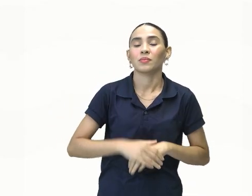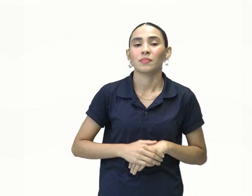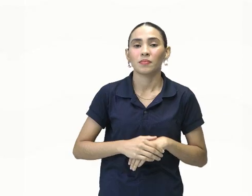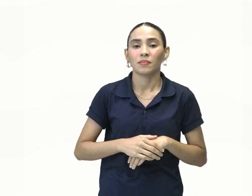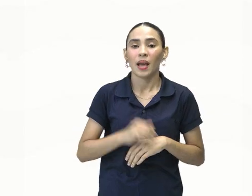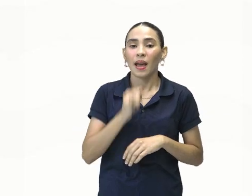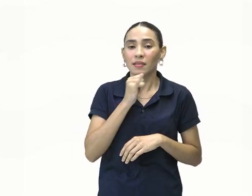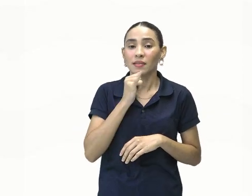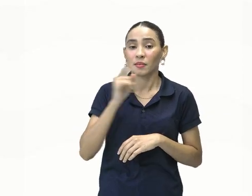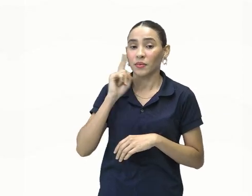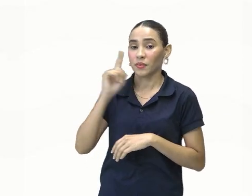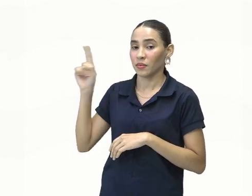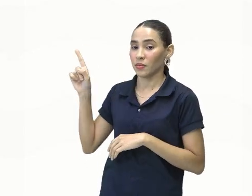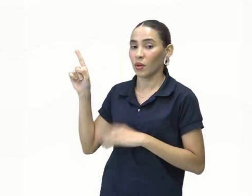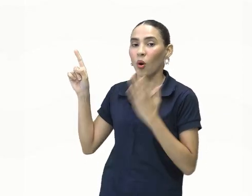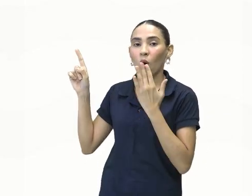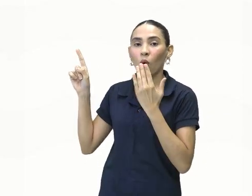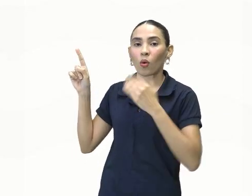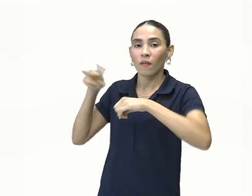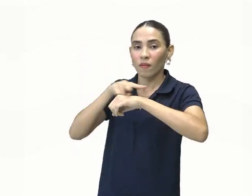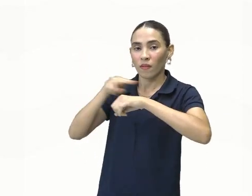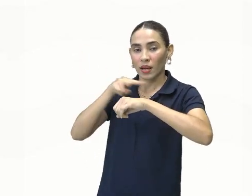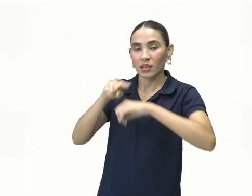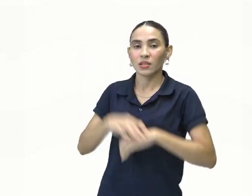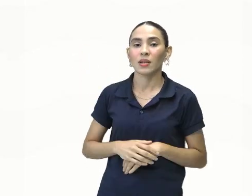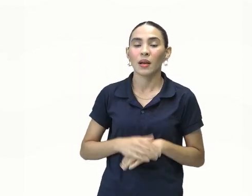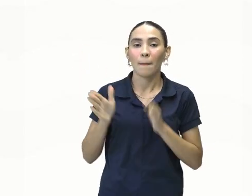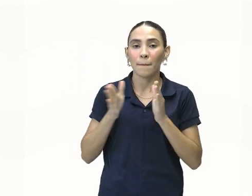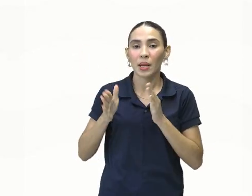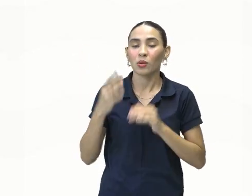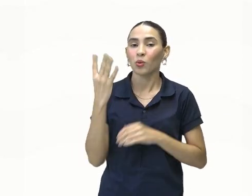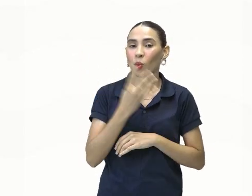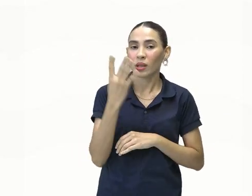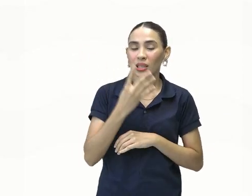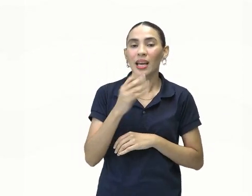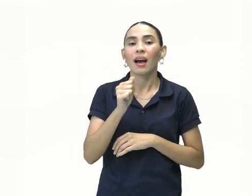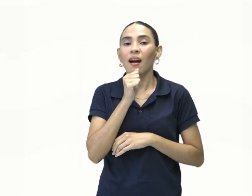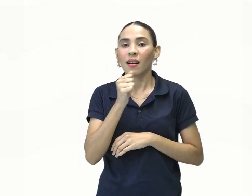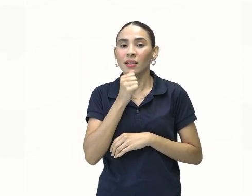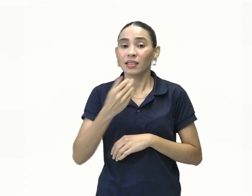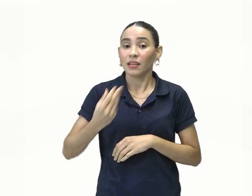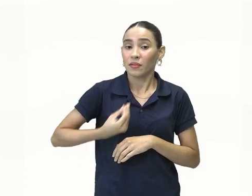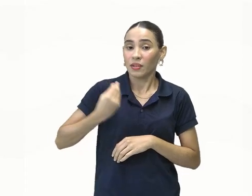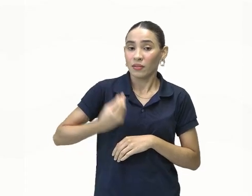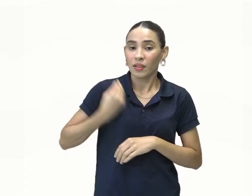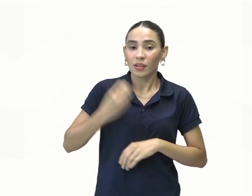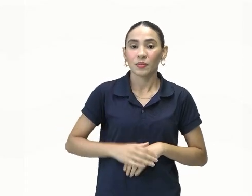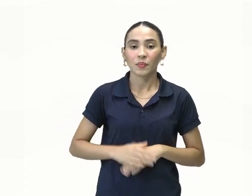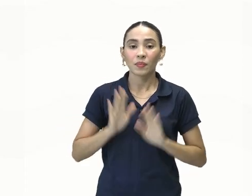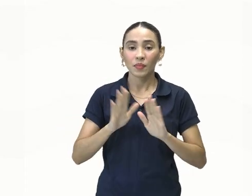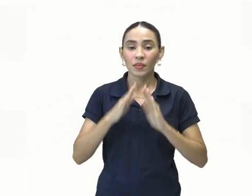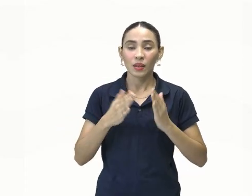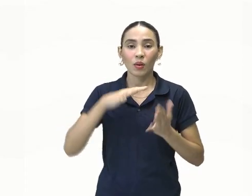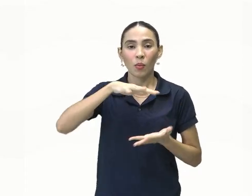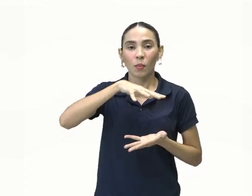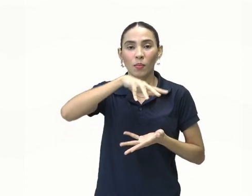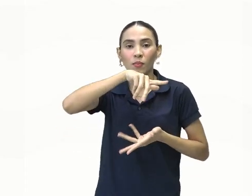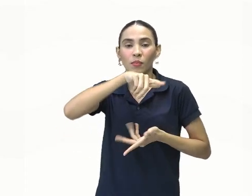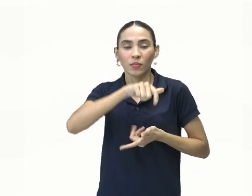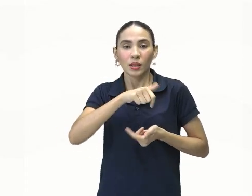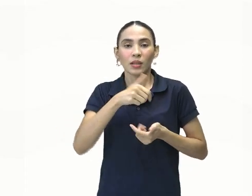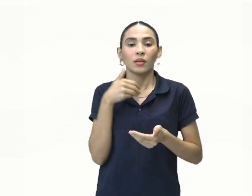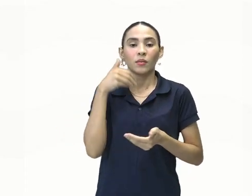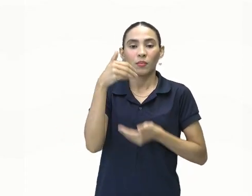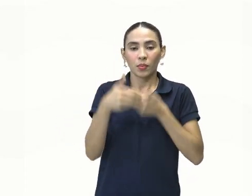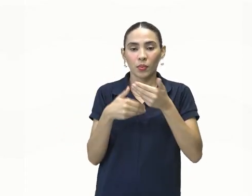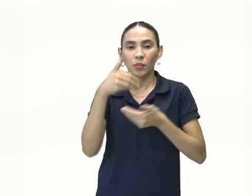bem aqui, olha, no período quaternário que nós estamos ainda vivendo, certo? Então, o nosso planeta passou por toda